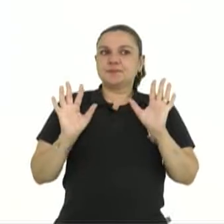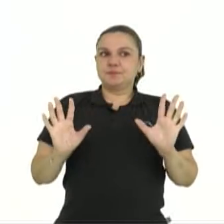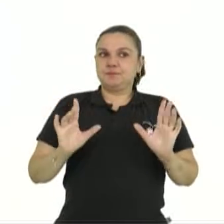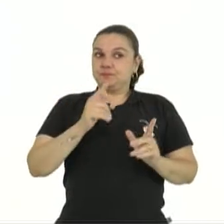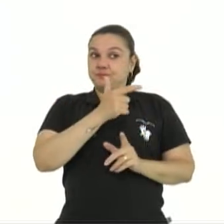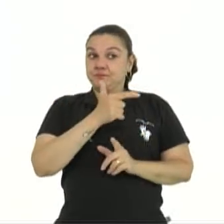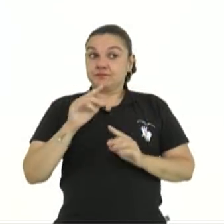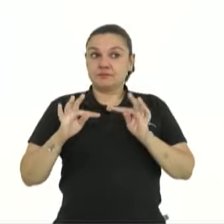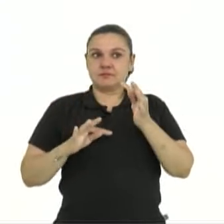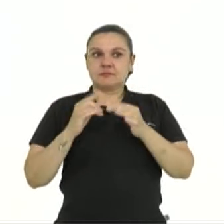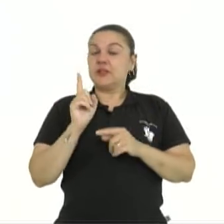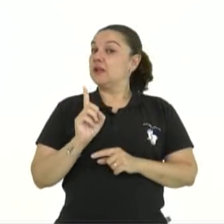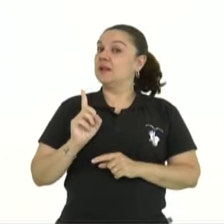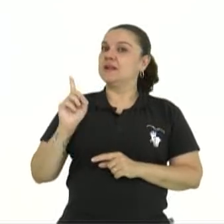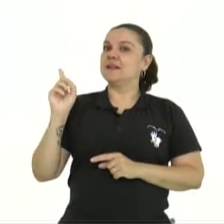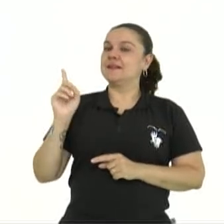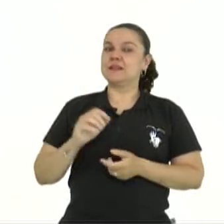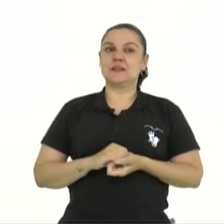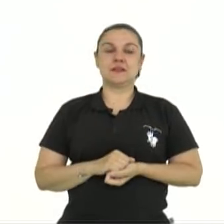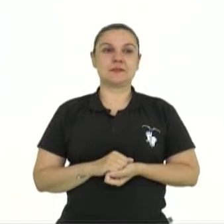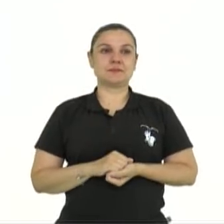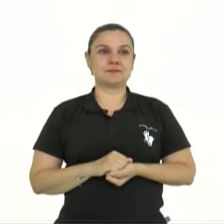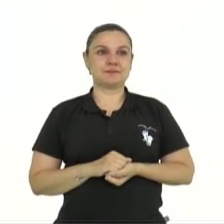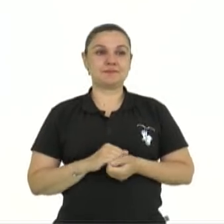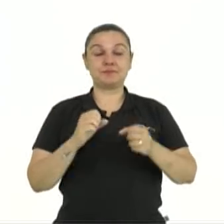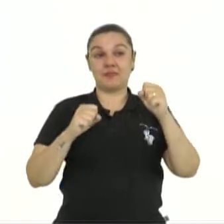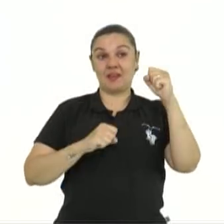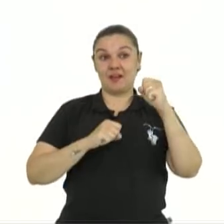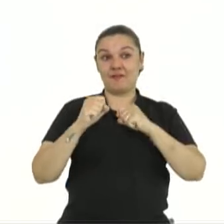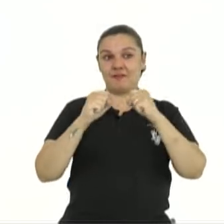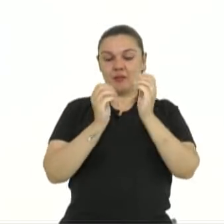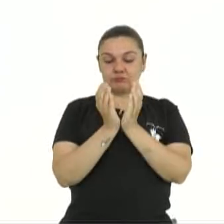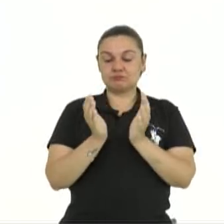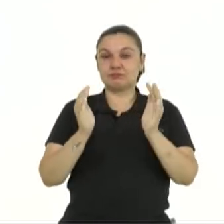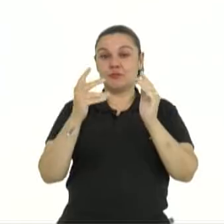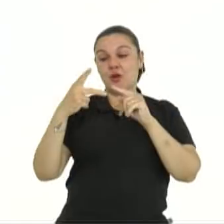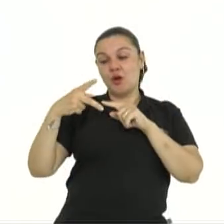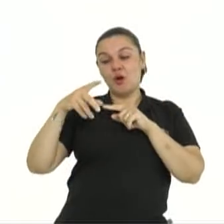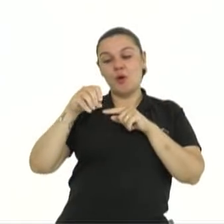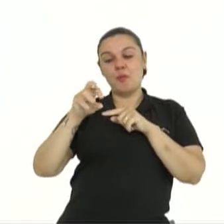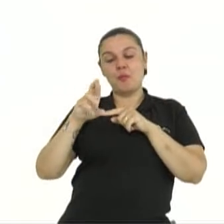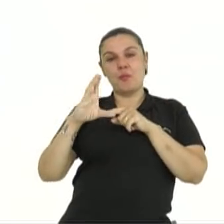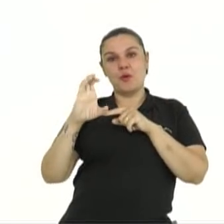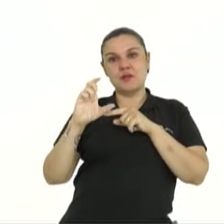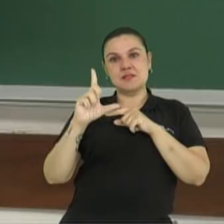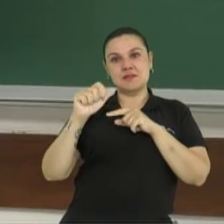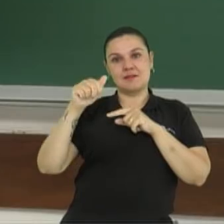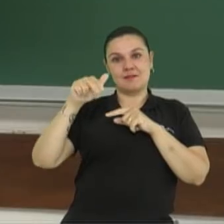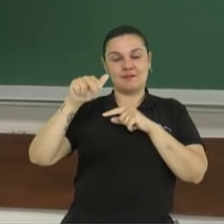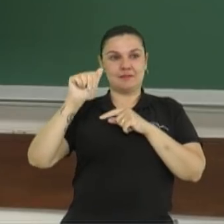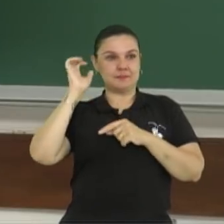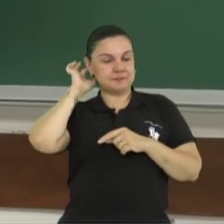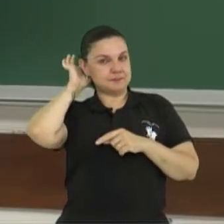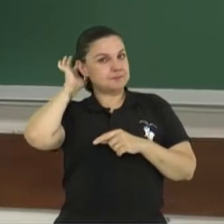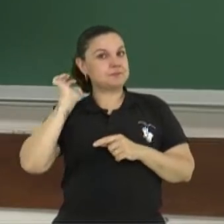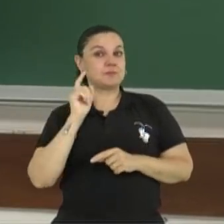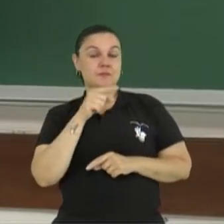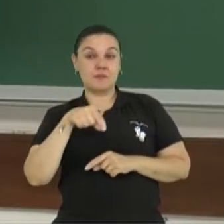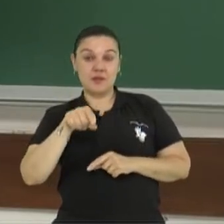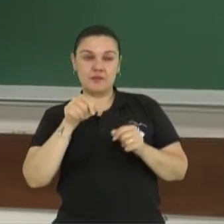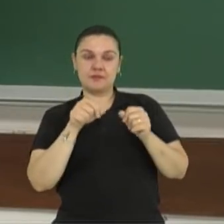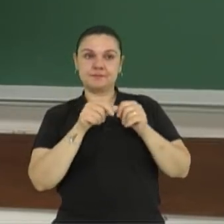a tecnologia. Então, qual que é o exemplo que a gente tem? Fabricação de porcelanas. Então, para você, né, fazer